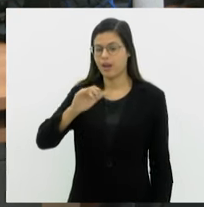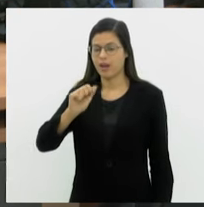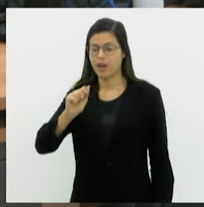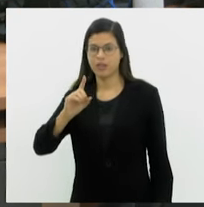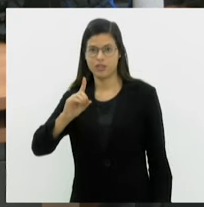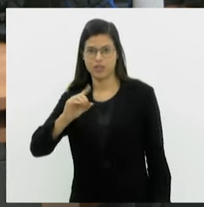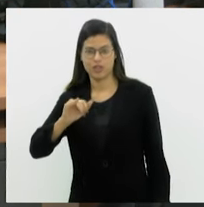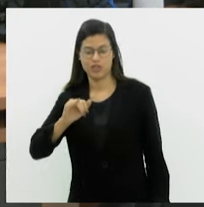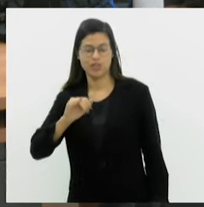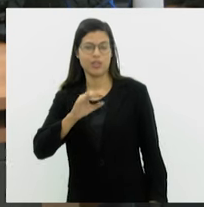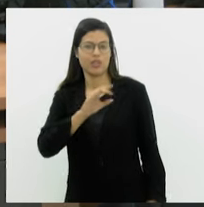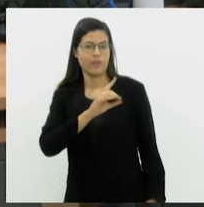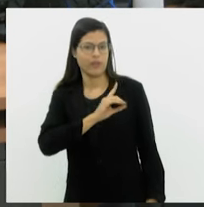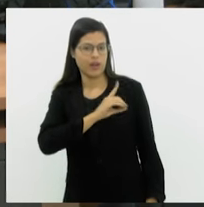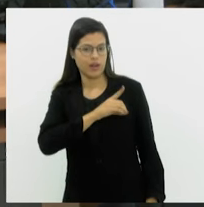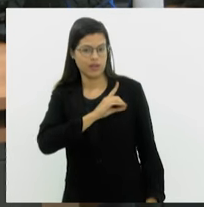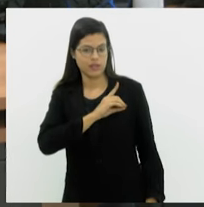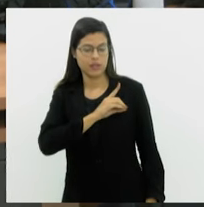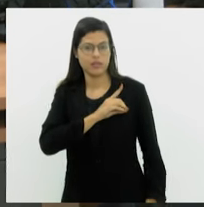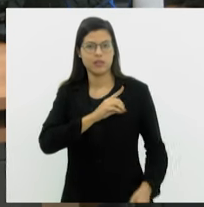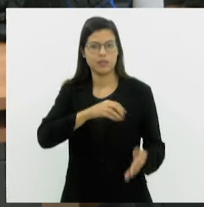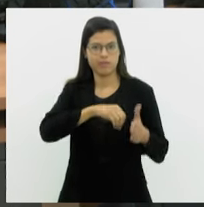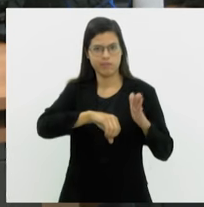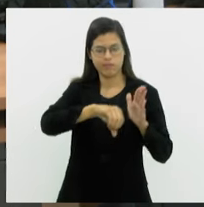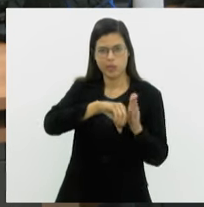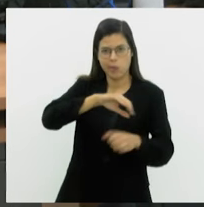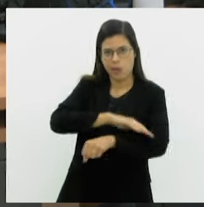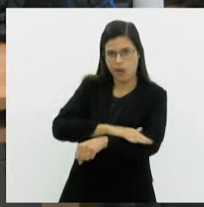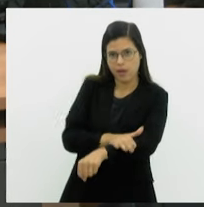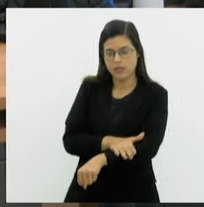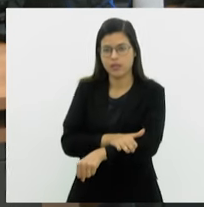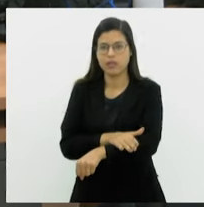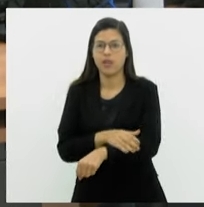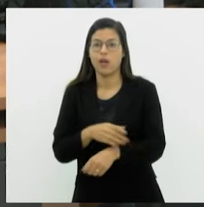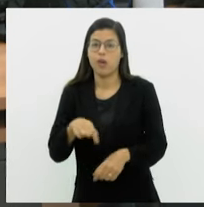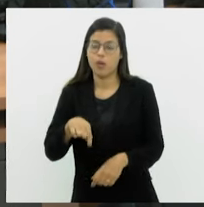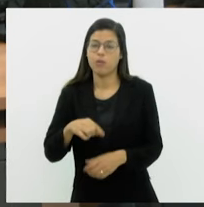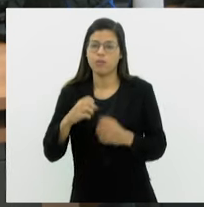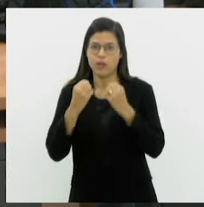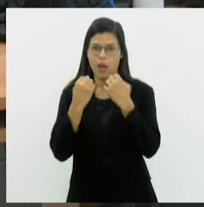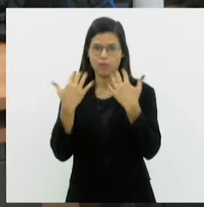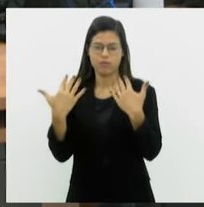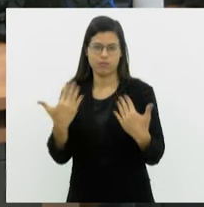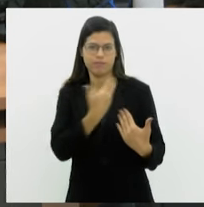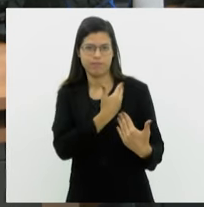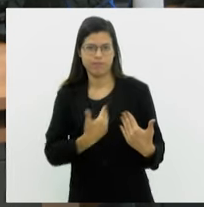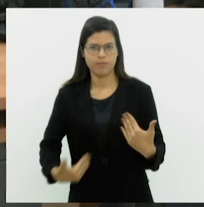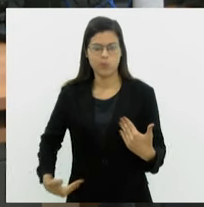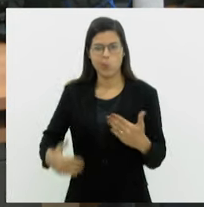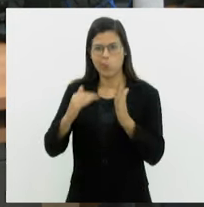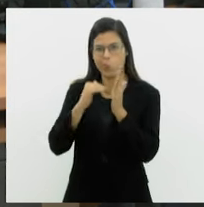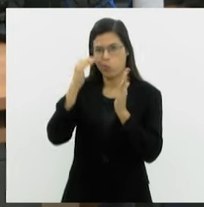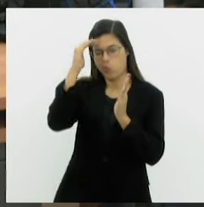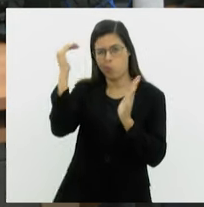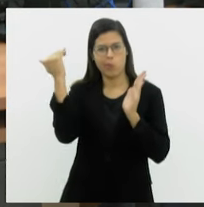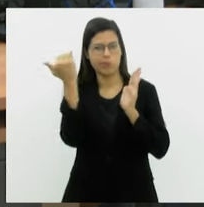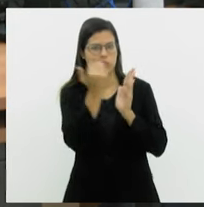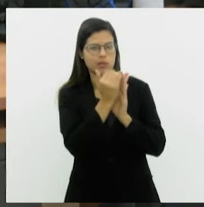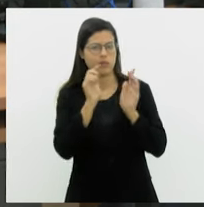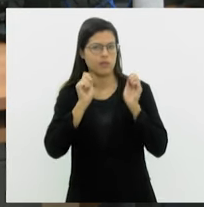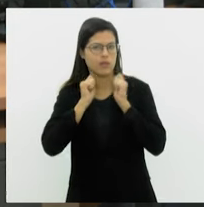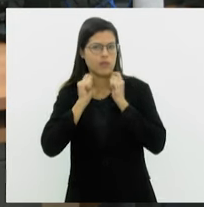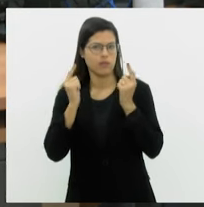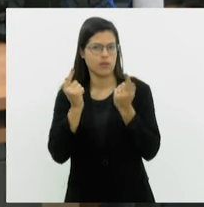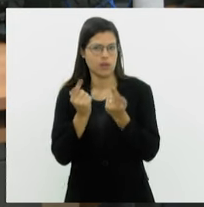e Delitos de Intolerância. A informação foi anunciada durante a audiência pública da Comissão do Cumpra-se da Alerj, realizada